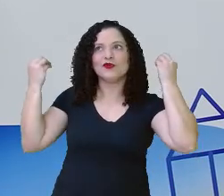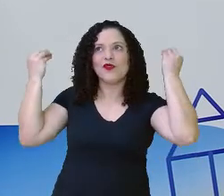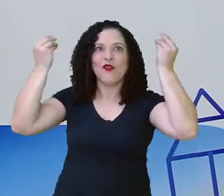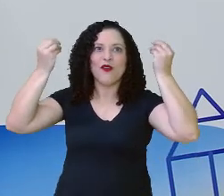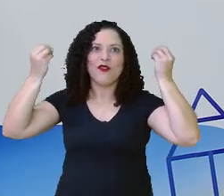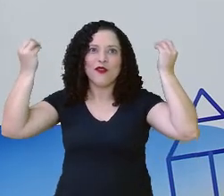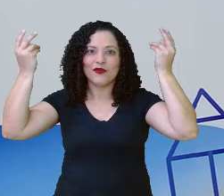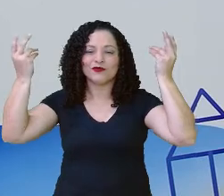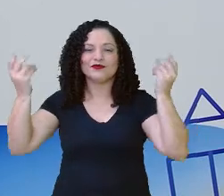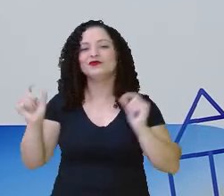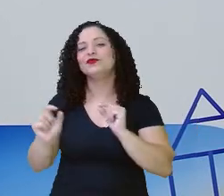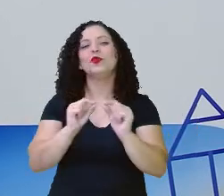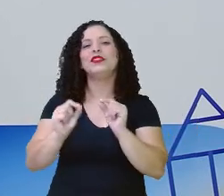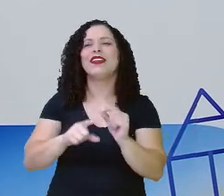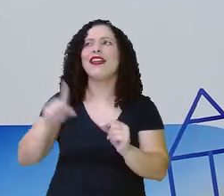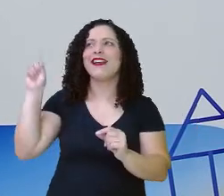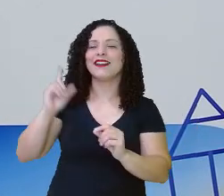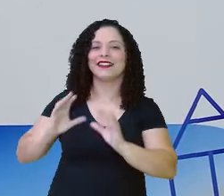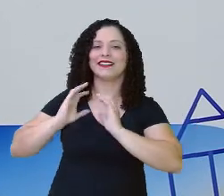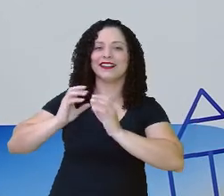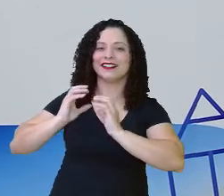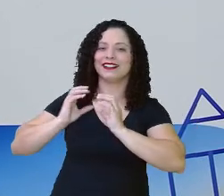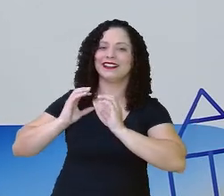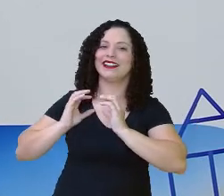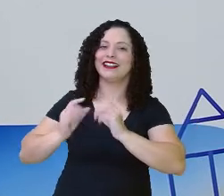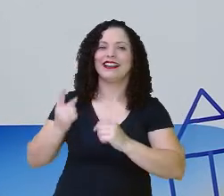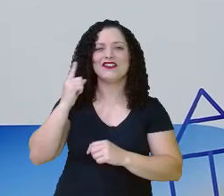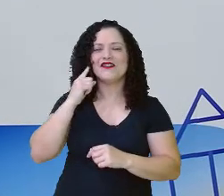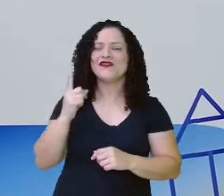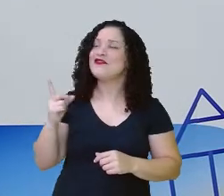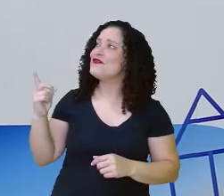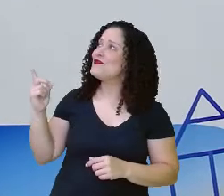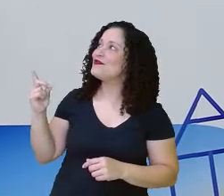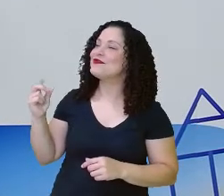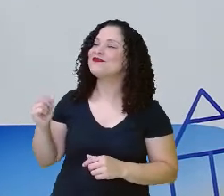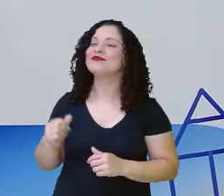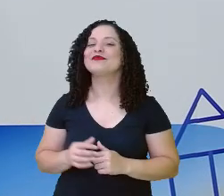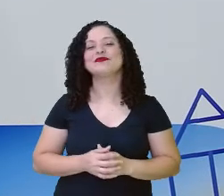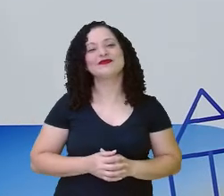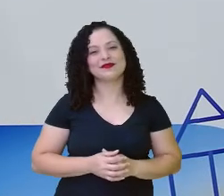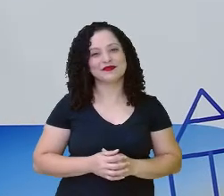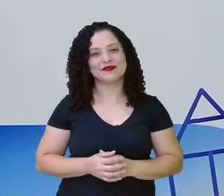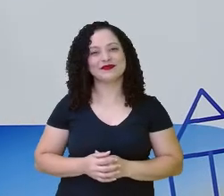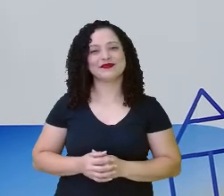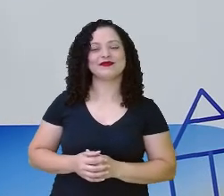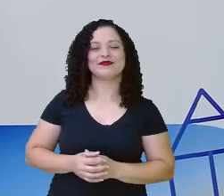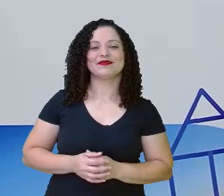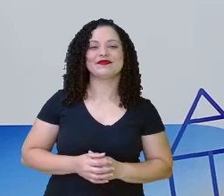mesmo tempo é um instrumento musical. Desse jeito.